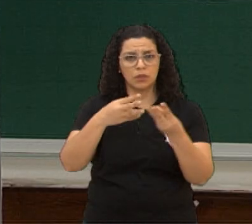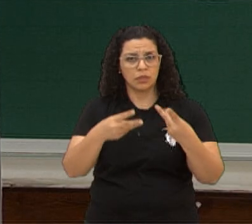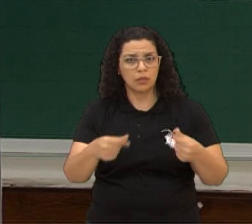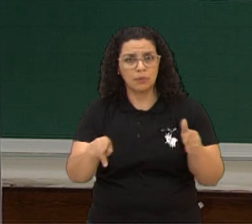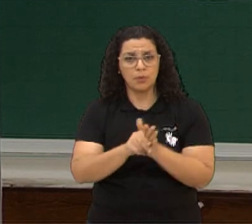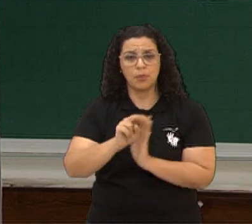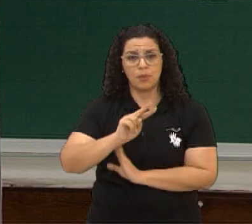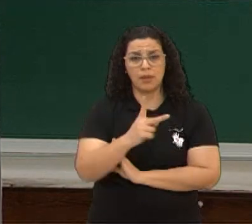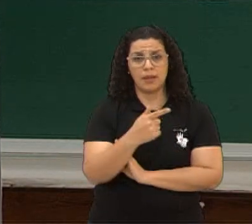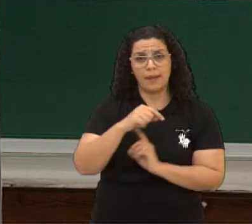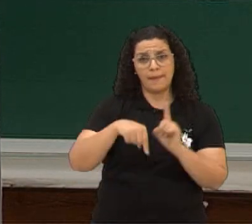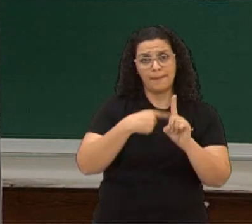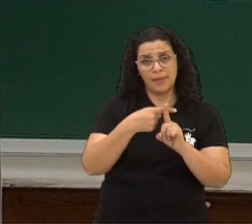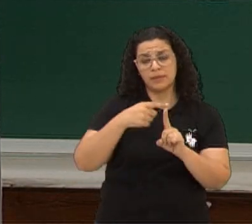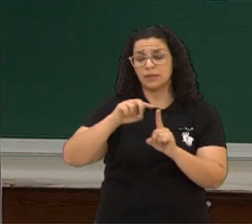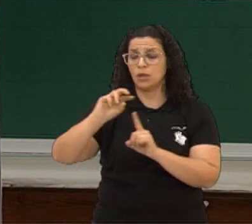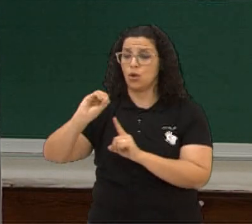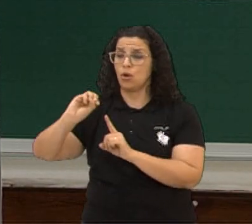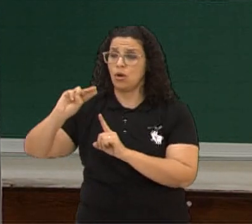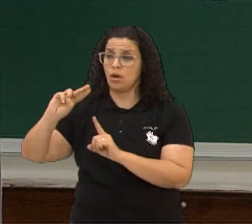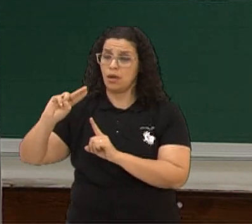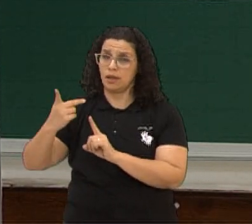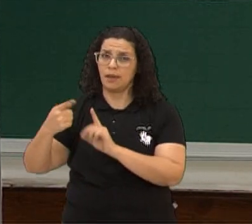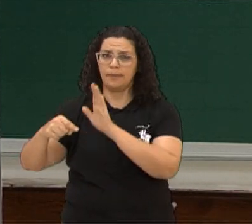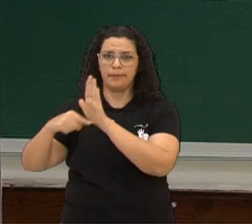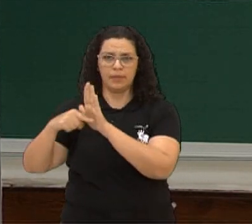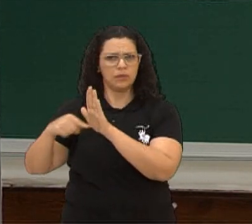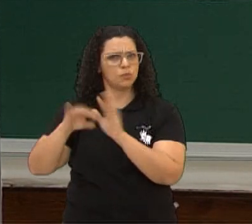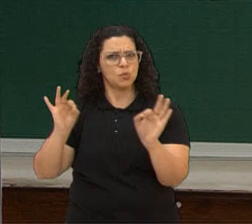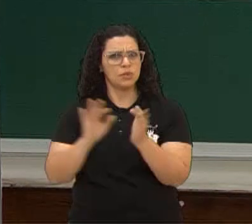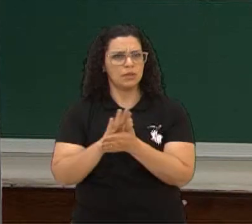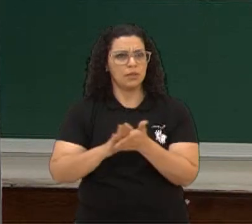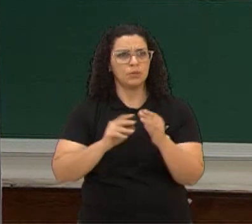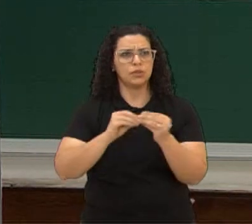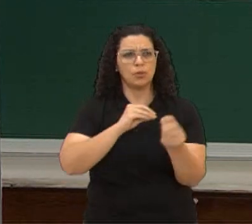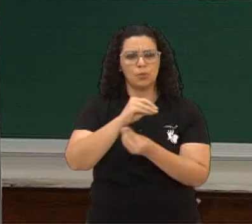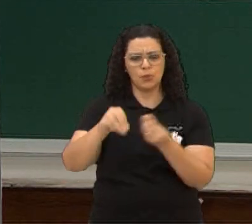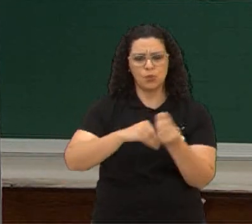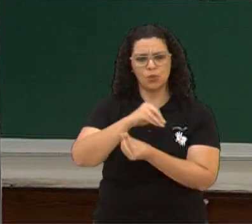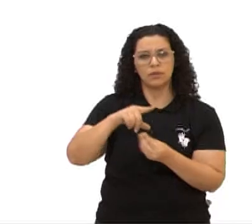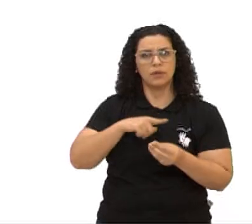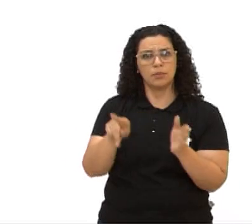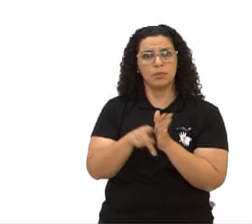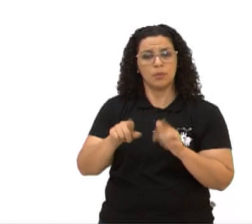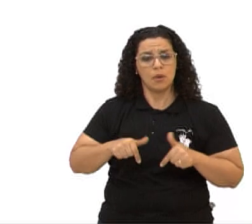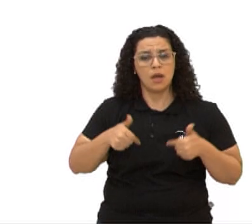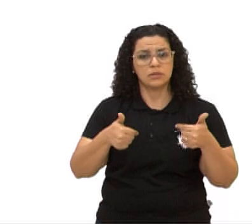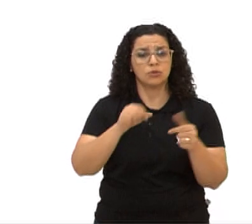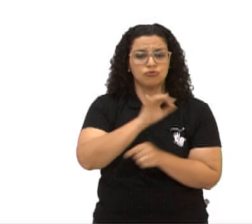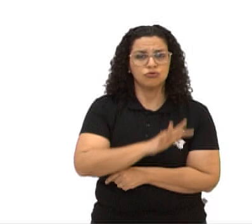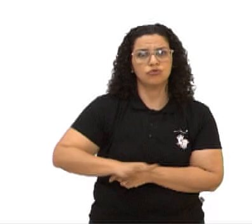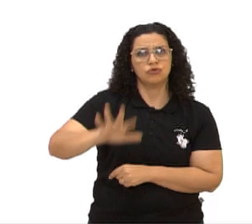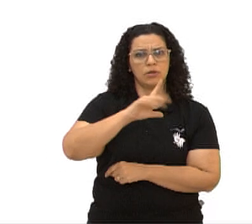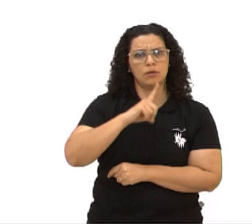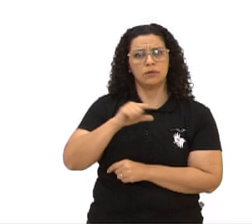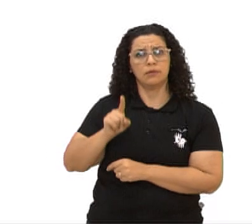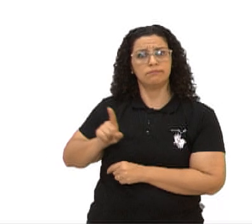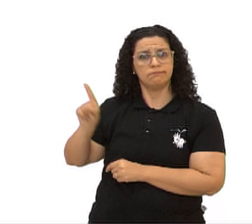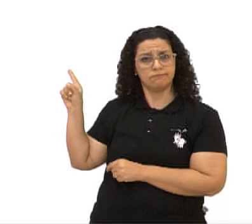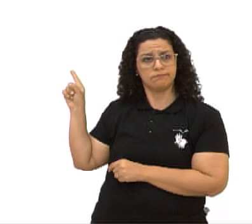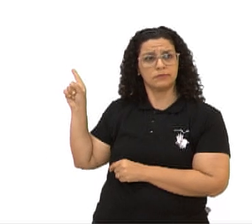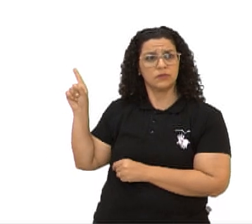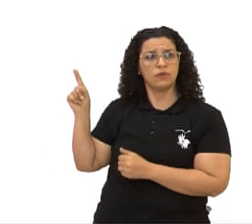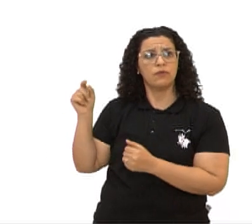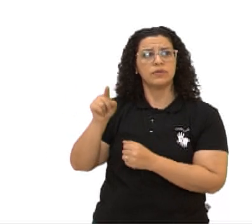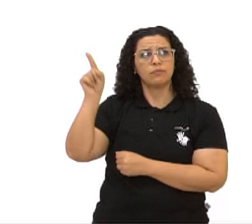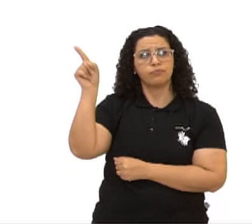do H+, nem do OH-, certo? Uma vez que eu tenho SM reações, eu vou ter a nossa reação global, e aí, nesse caso, eu vou